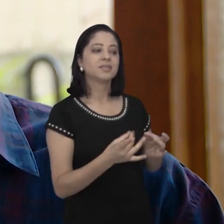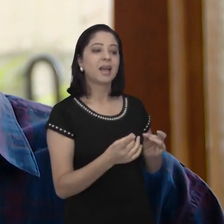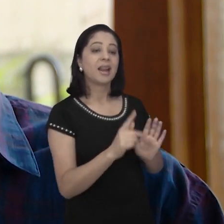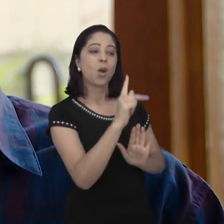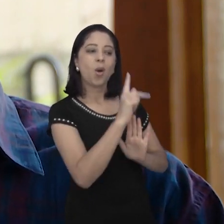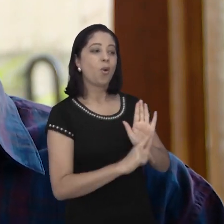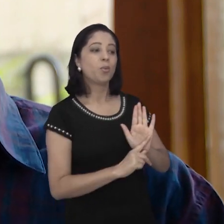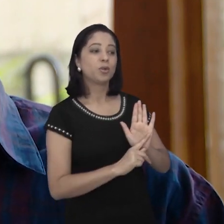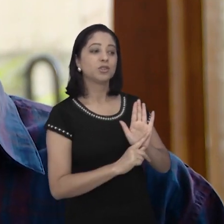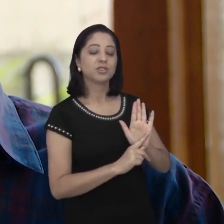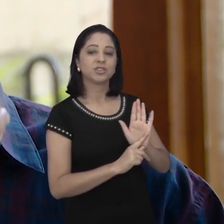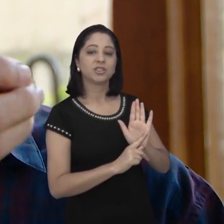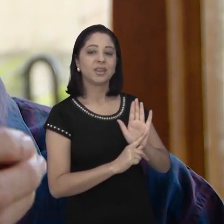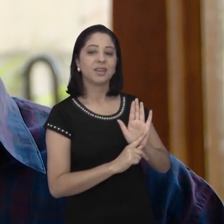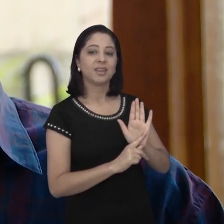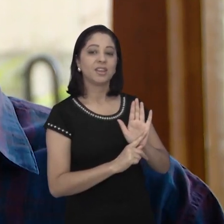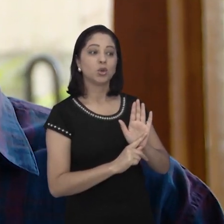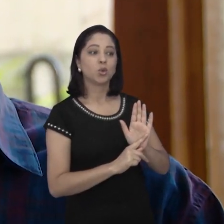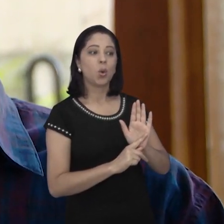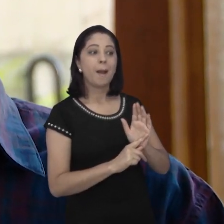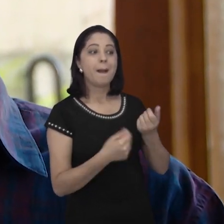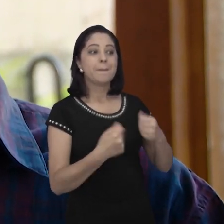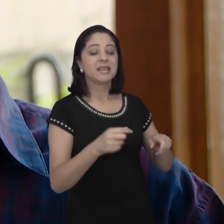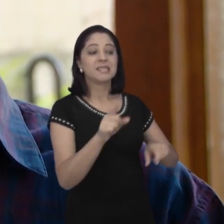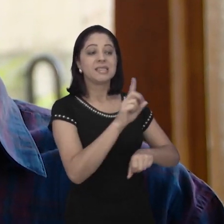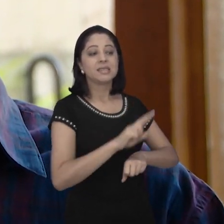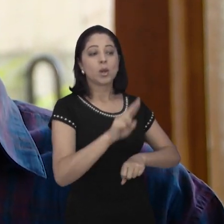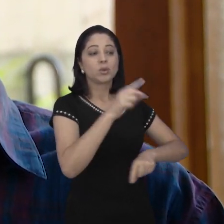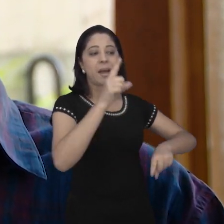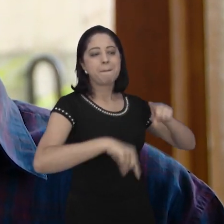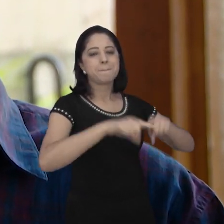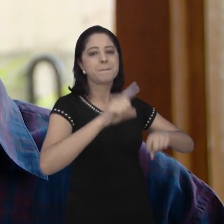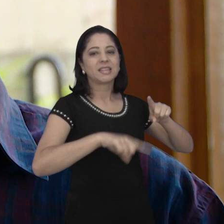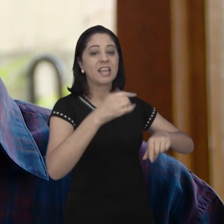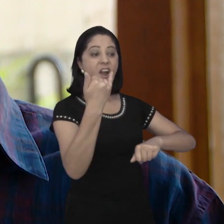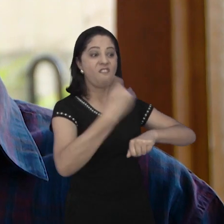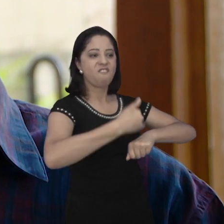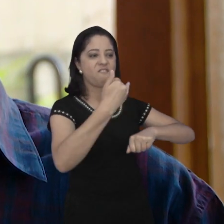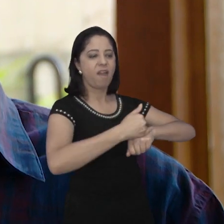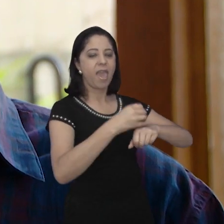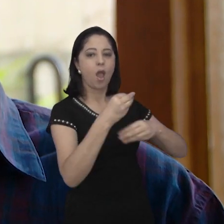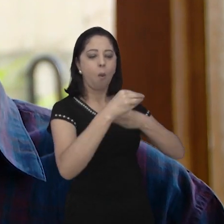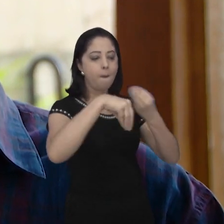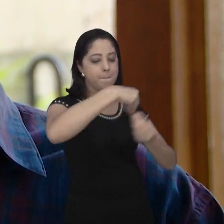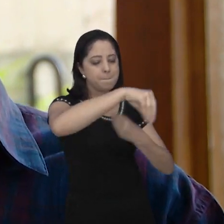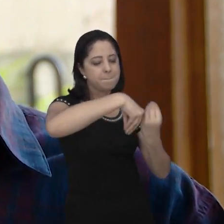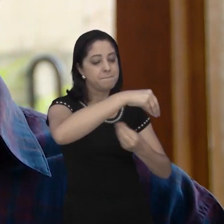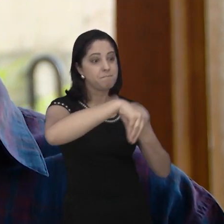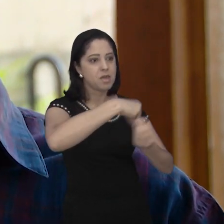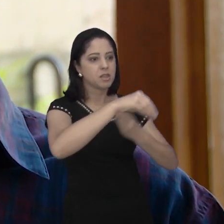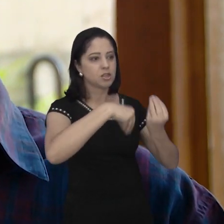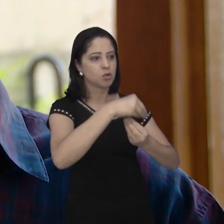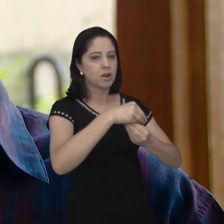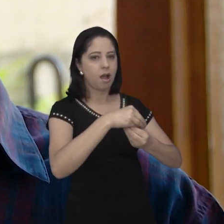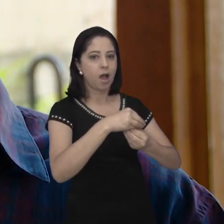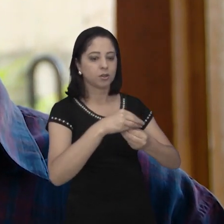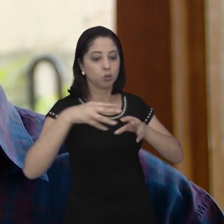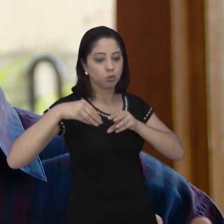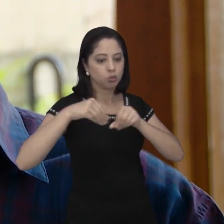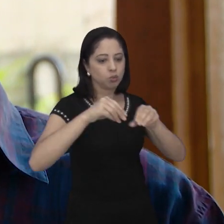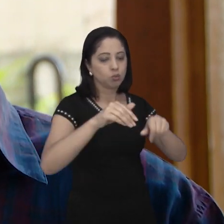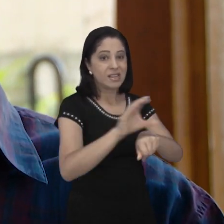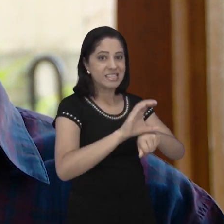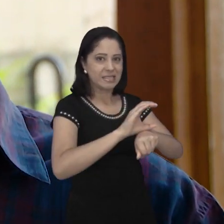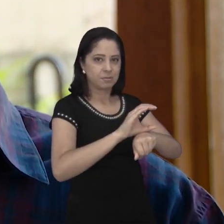que tem um detalhe, o projeto é todo em concreto armado, todinho, tudo isso que você está vendo aqui